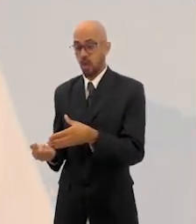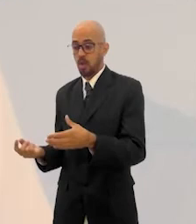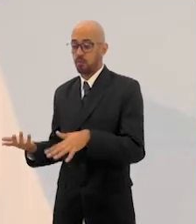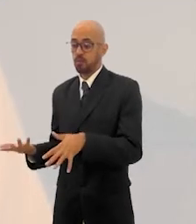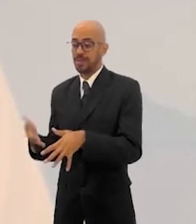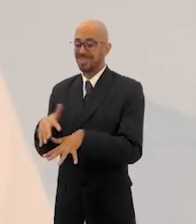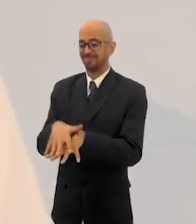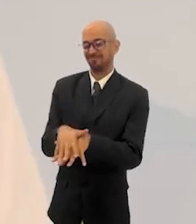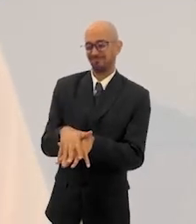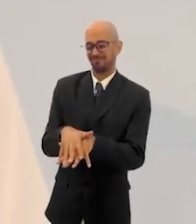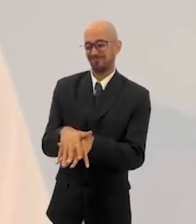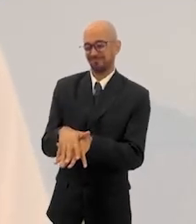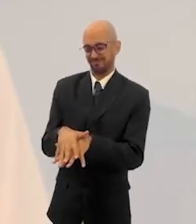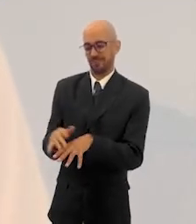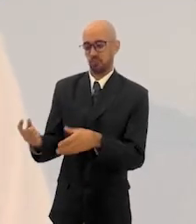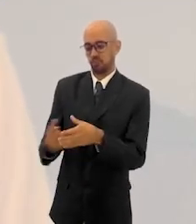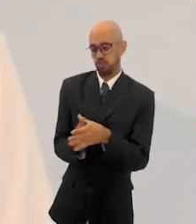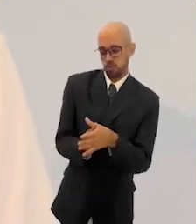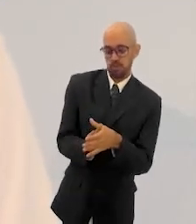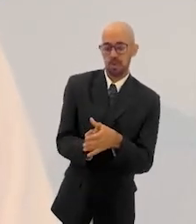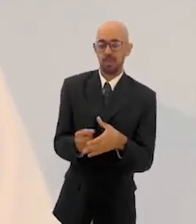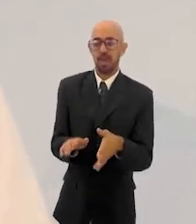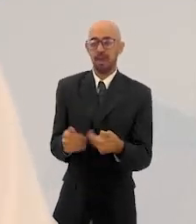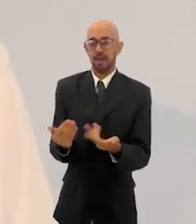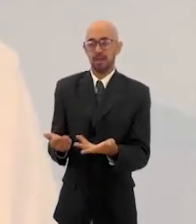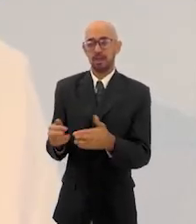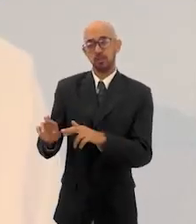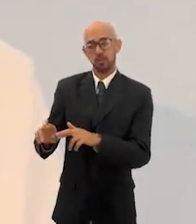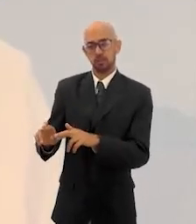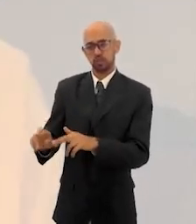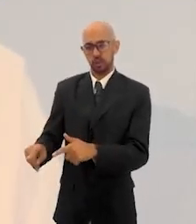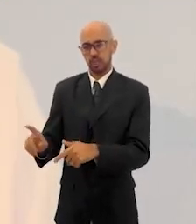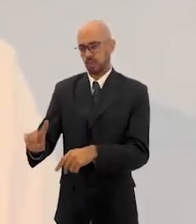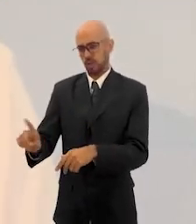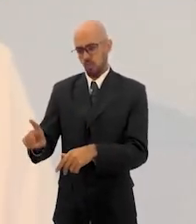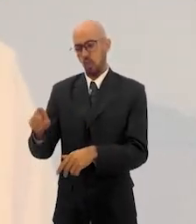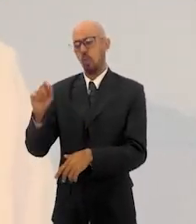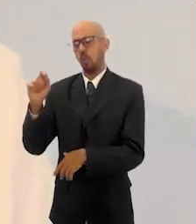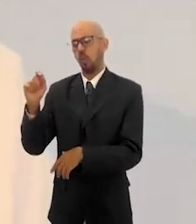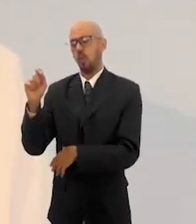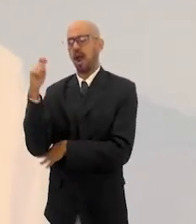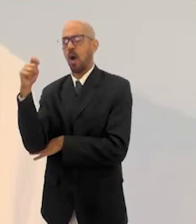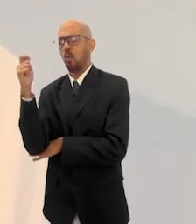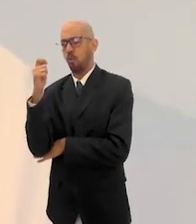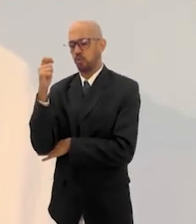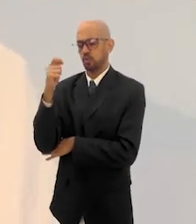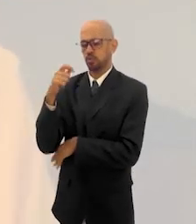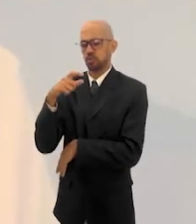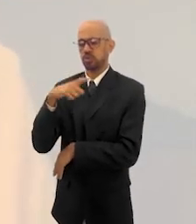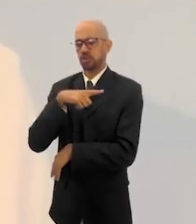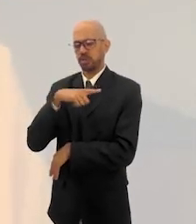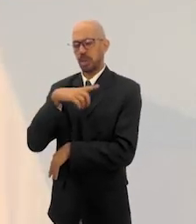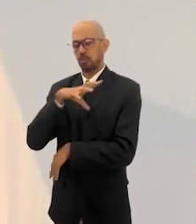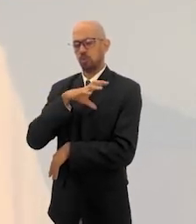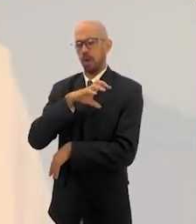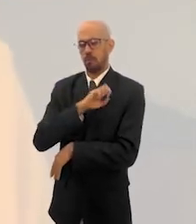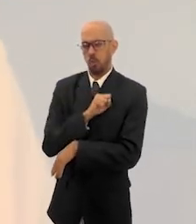Então, a recepção, não que não, se não tivesse isso, a recepção seria diferente. Não, o gaúcho, ele é muito familiar, é muito amoroso,